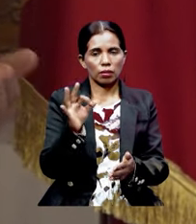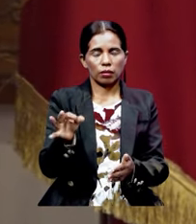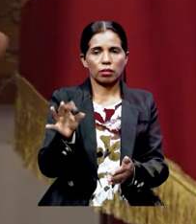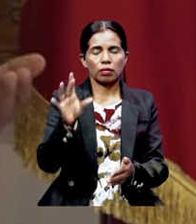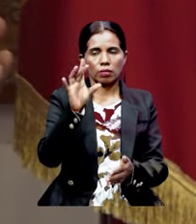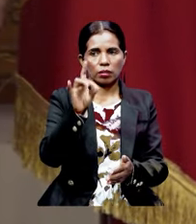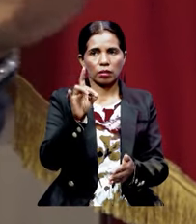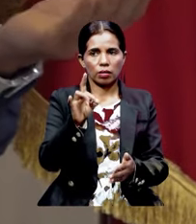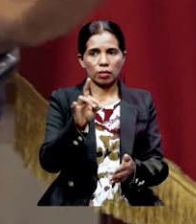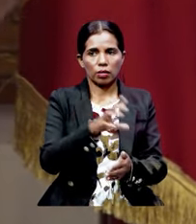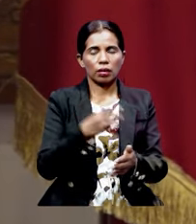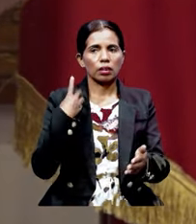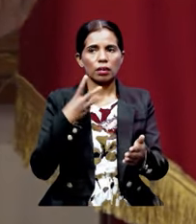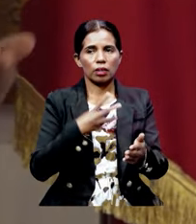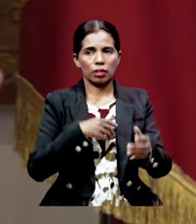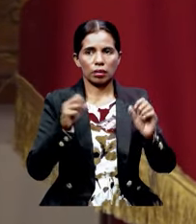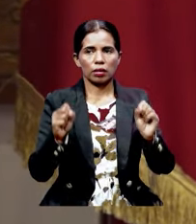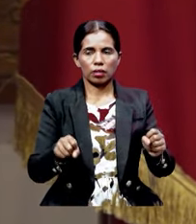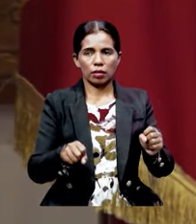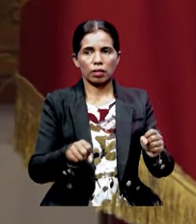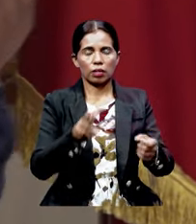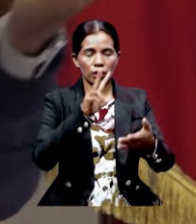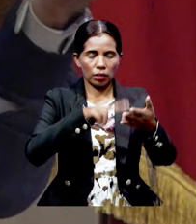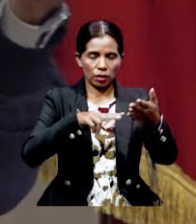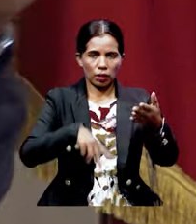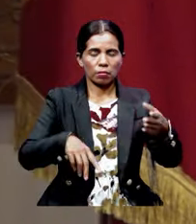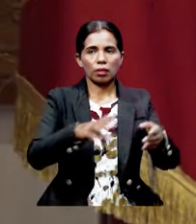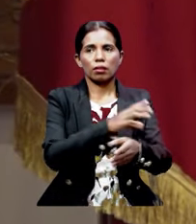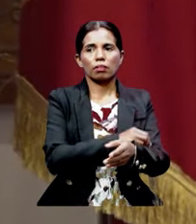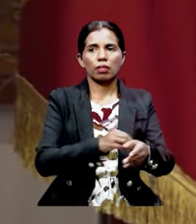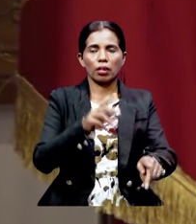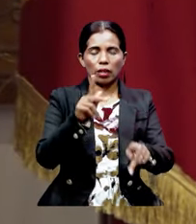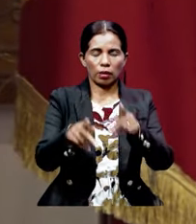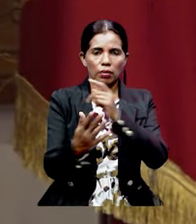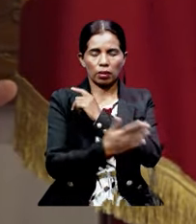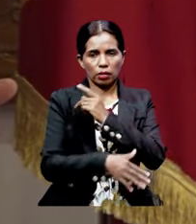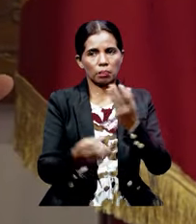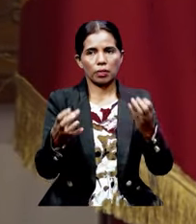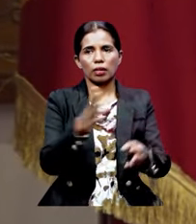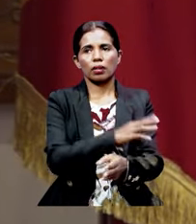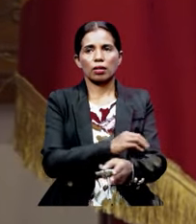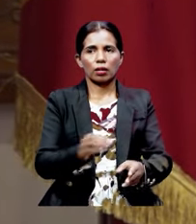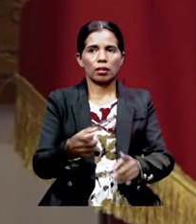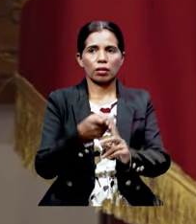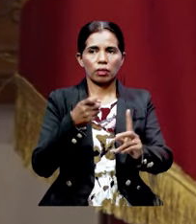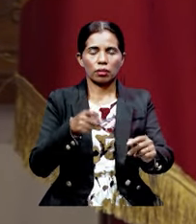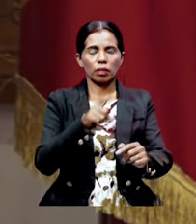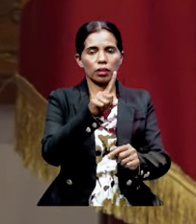99,8%, ou 99,8%, né, uma cidade diplomática, né, é uma estrangeira, mas barra que não vai, portanto, se calhar,